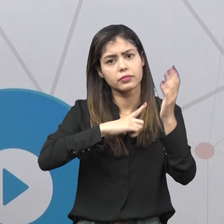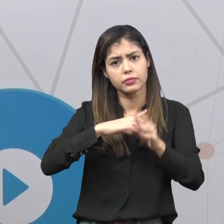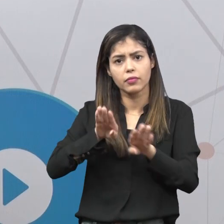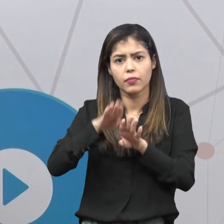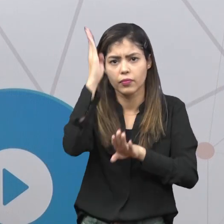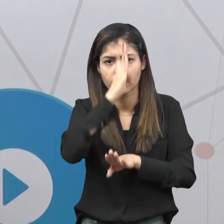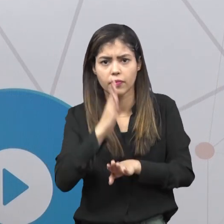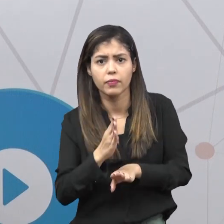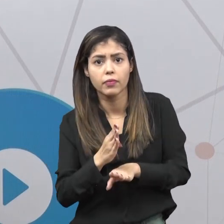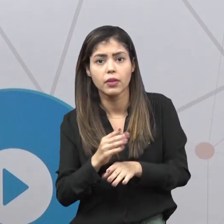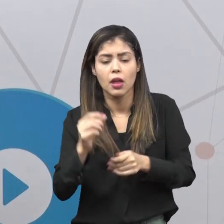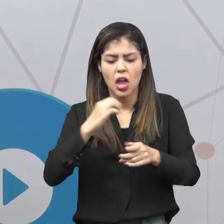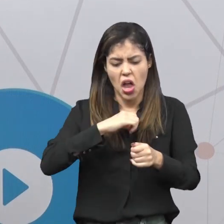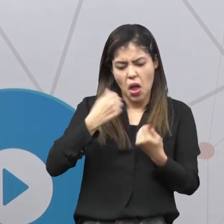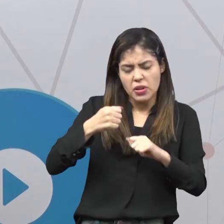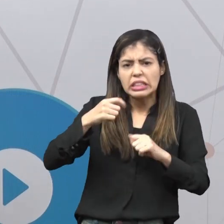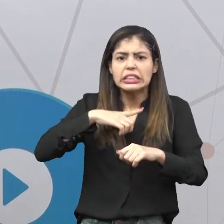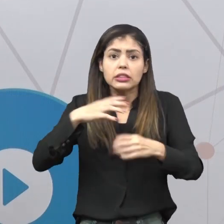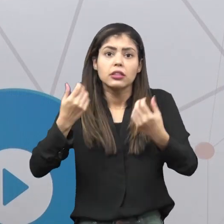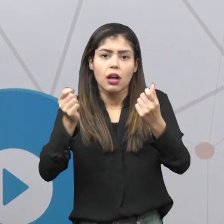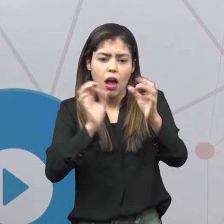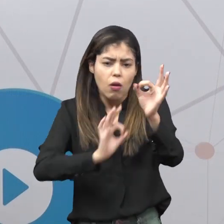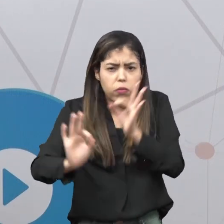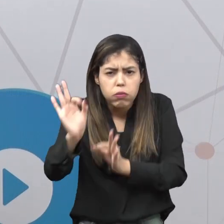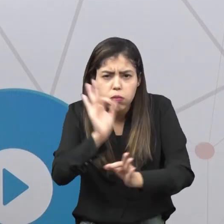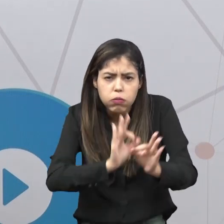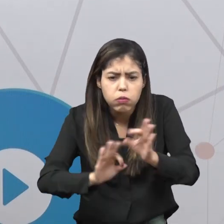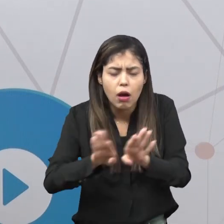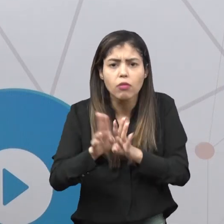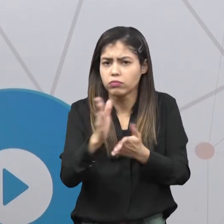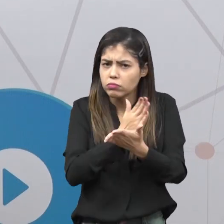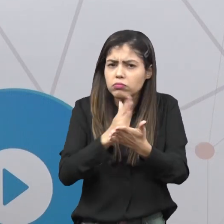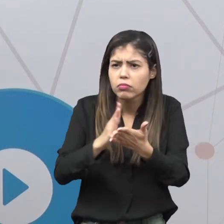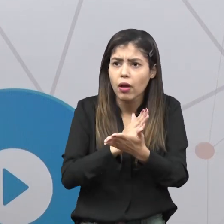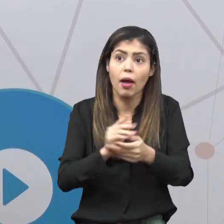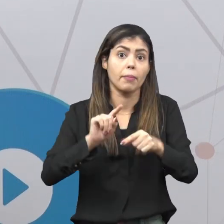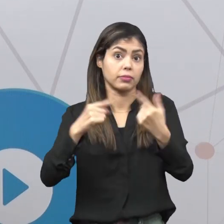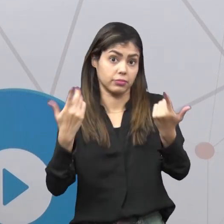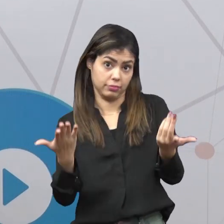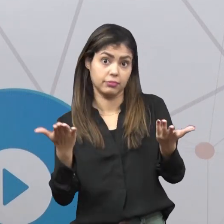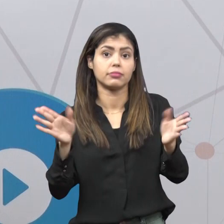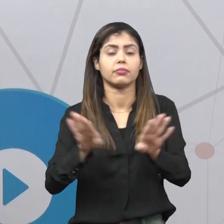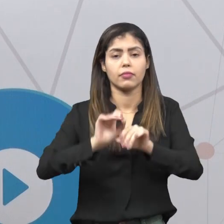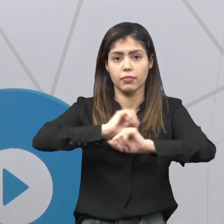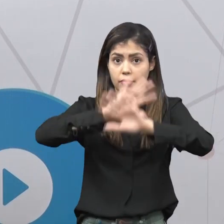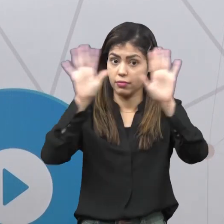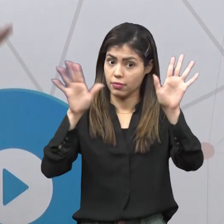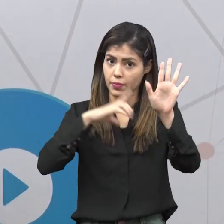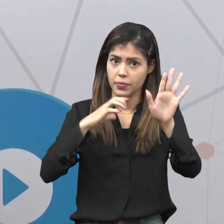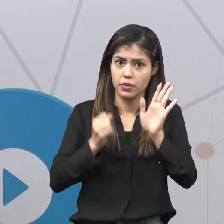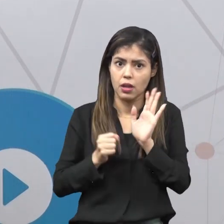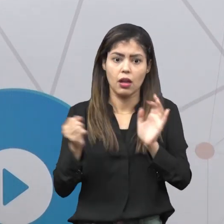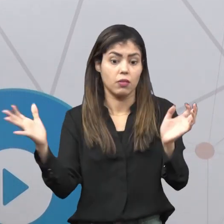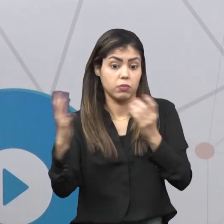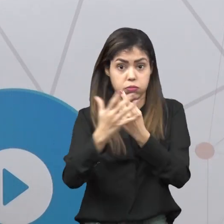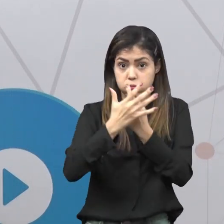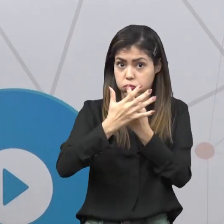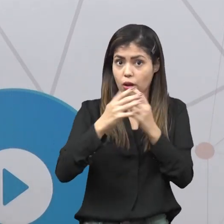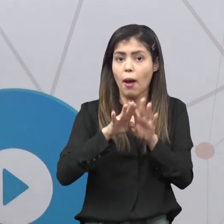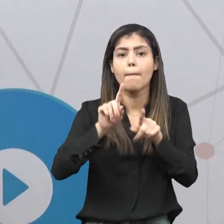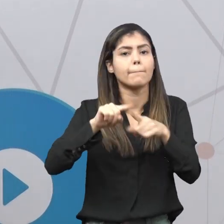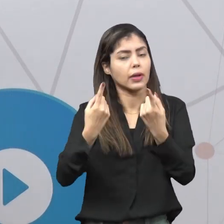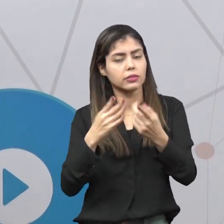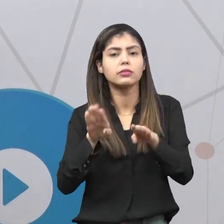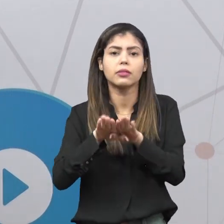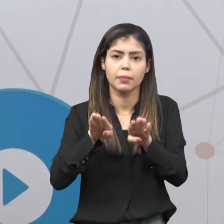alguma organização administrativa e comercial. Claro que timidamente, Não uma forma assim bem complexa, mas